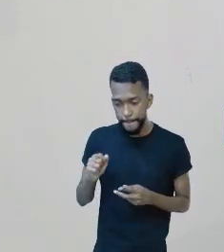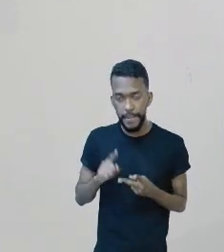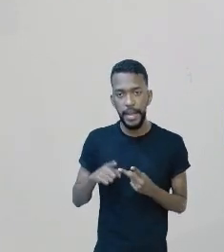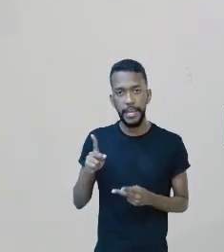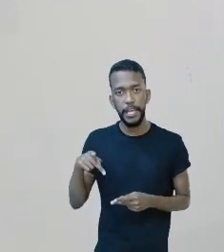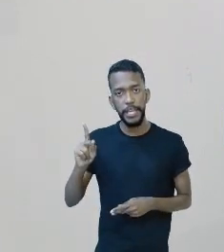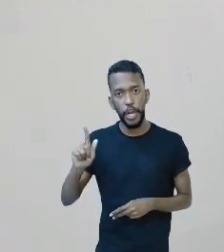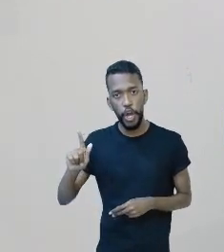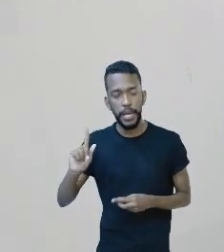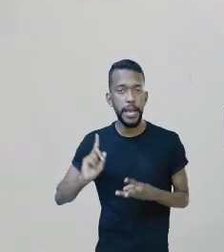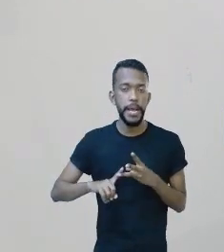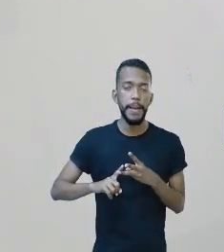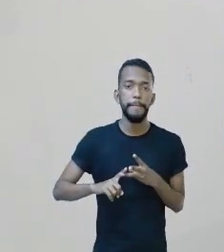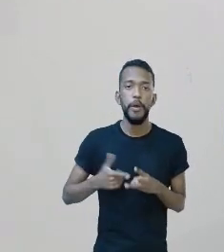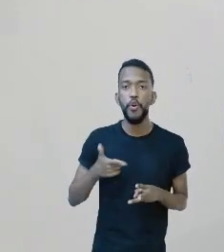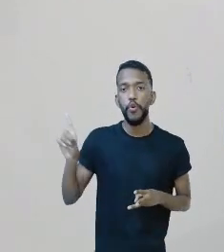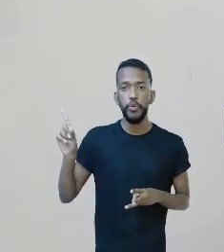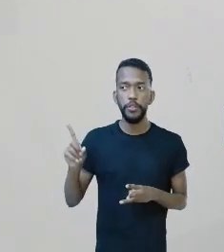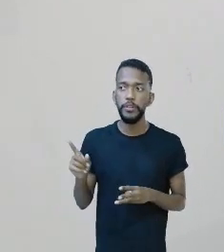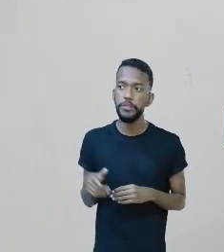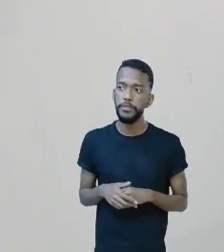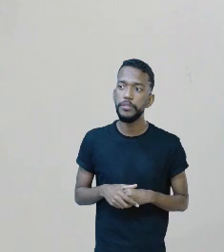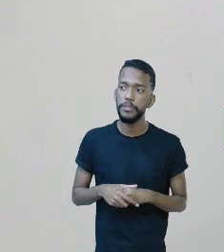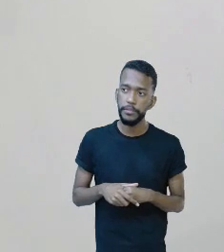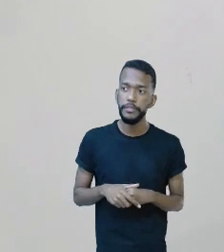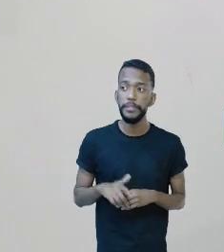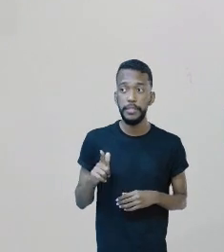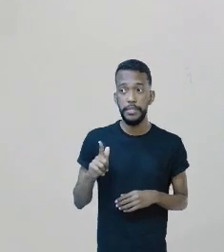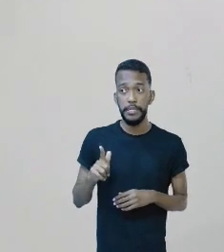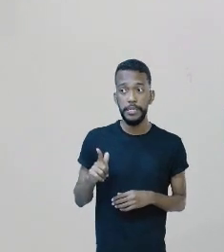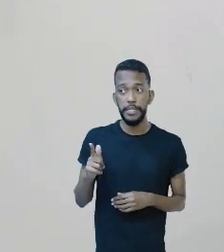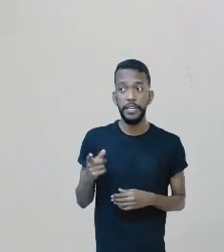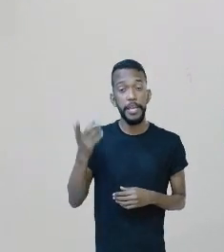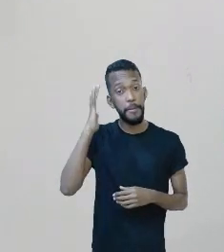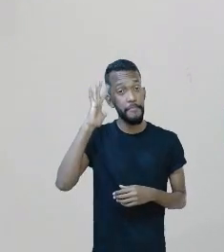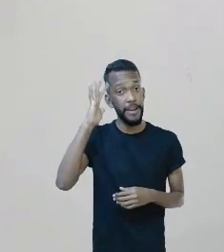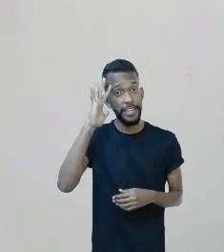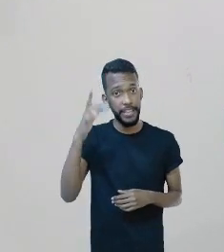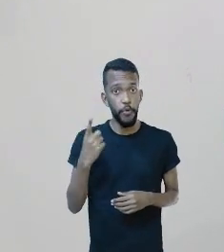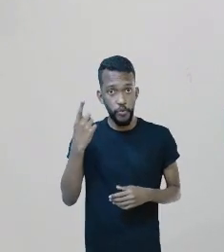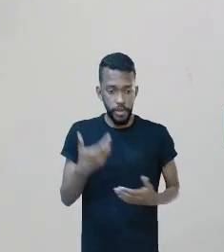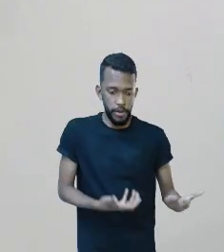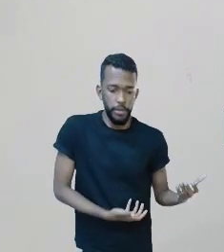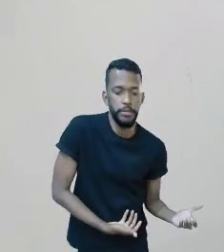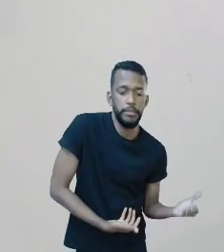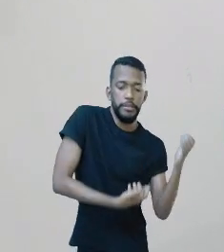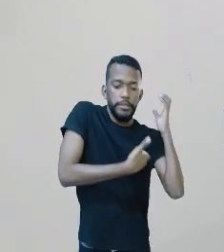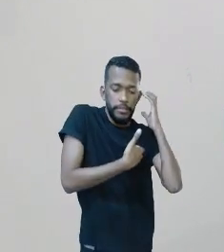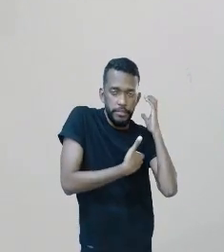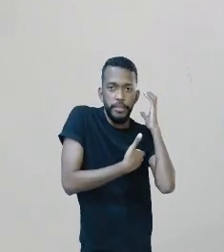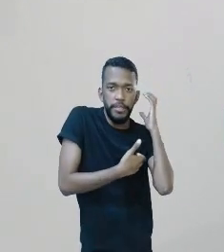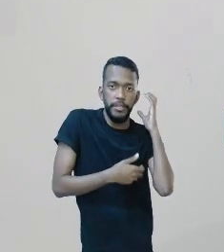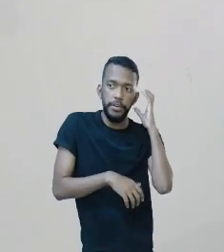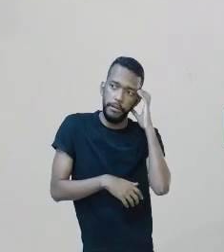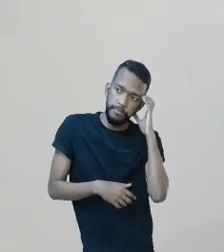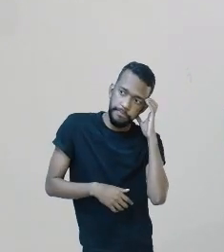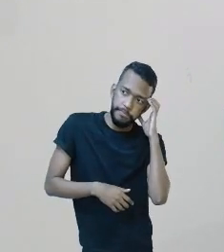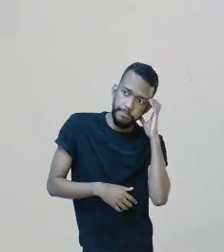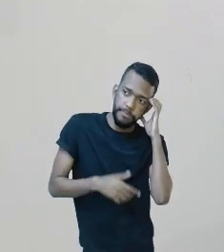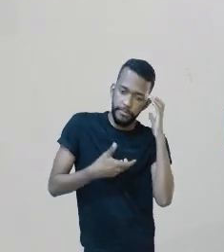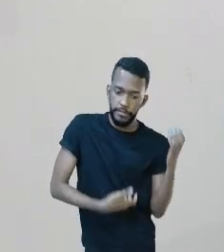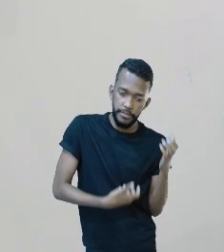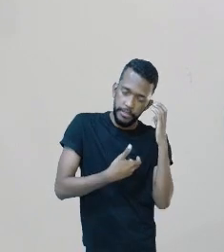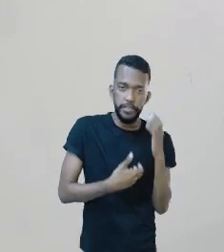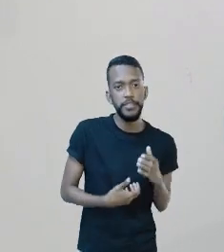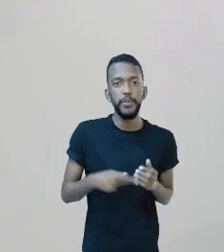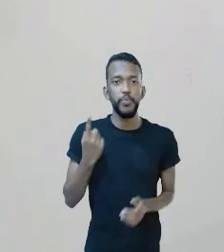quilogramas ou outra unidade? Provavelmente em gramas. Imagina um telefone com 1 quilo para a gente estar levantando toda vez que for